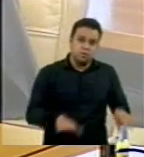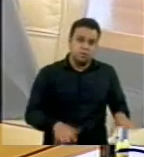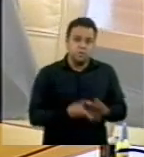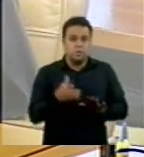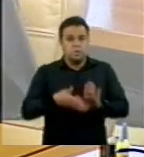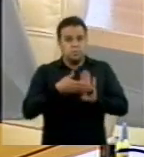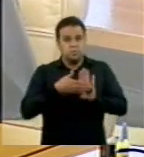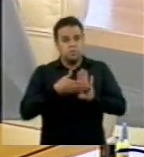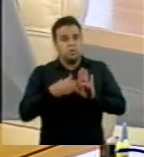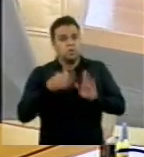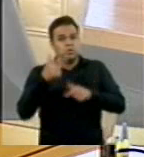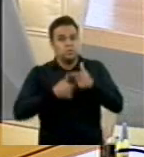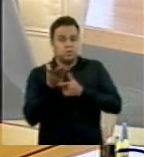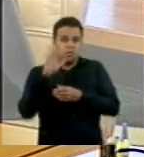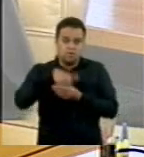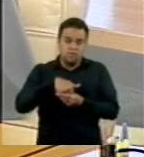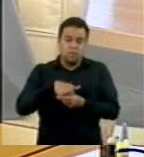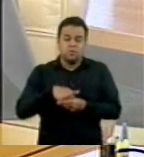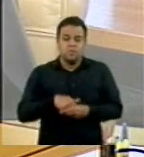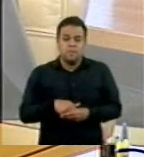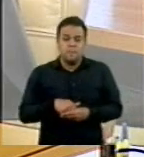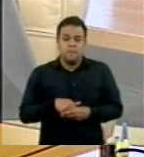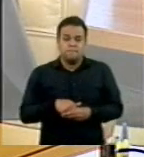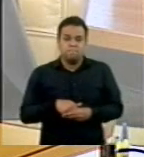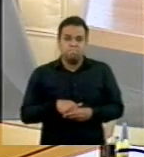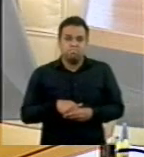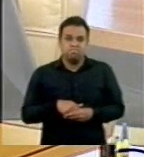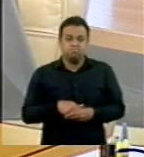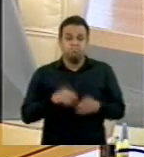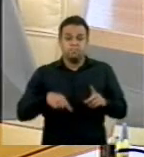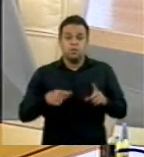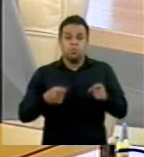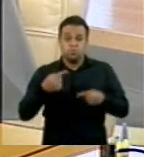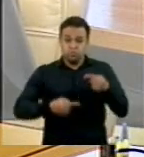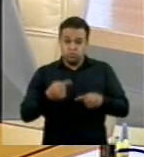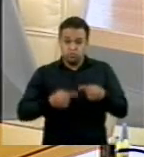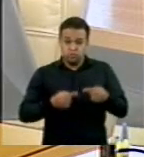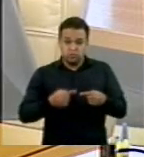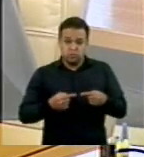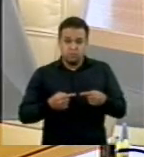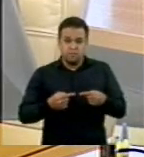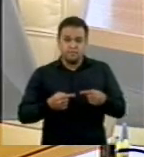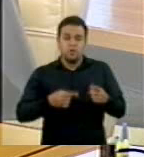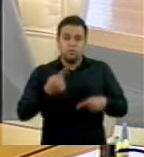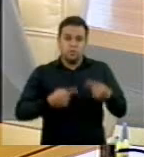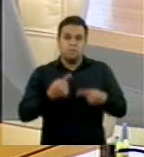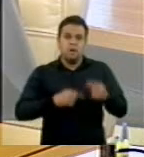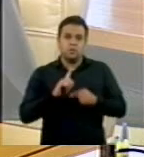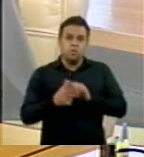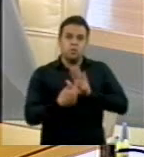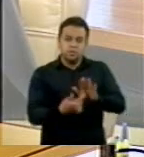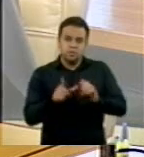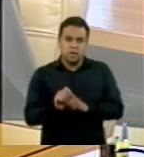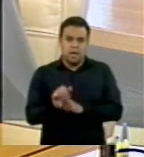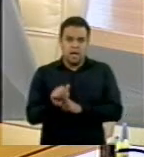ação, afigura-se imprescindível ao debate, exercitando a alteridade à luz